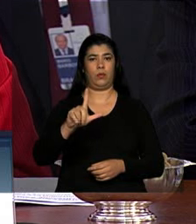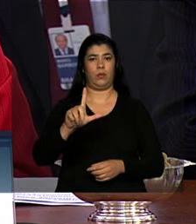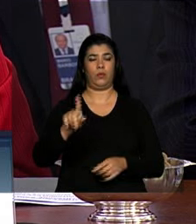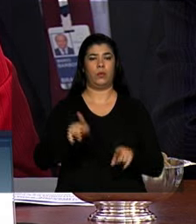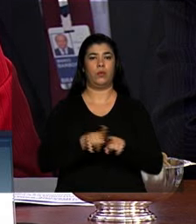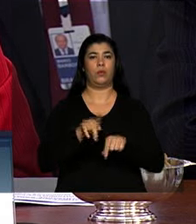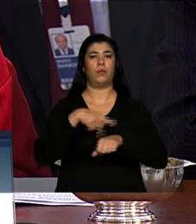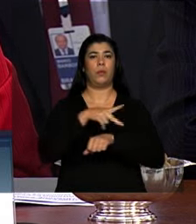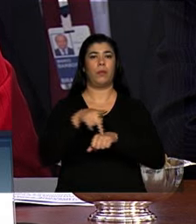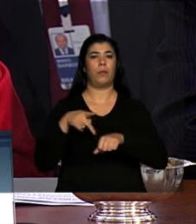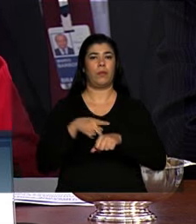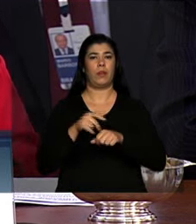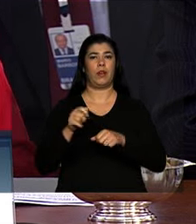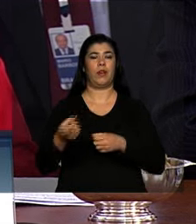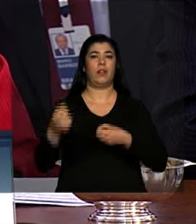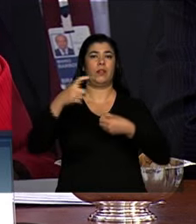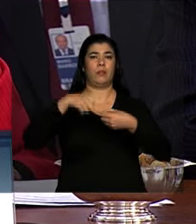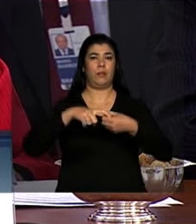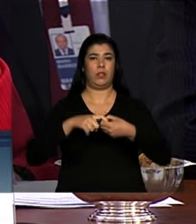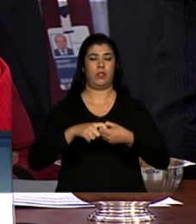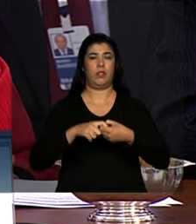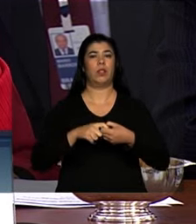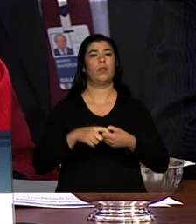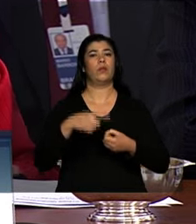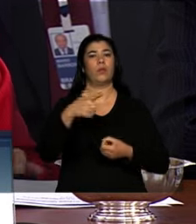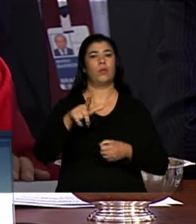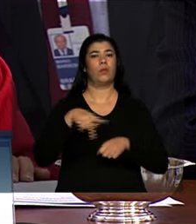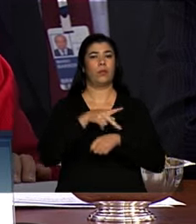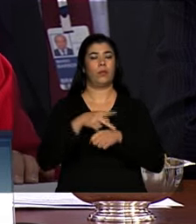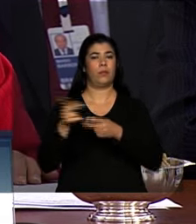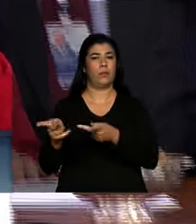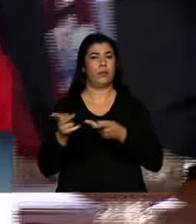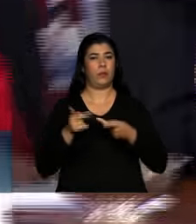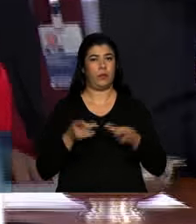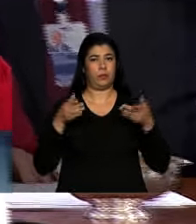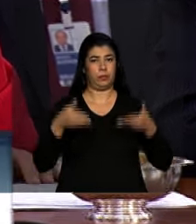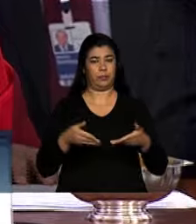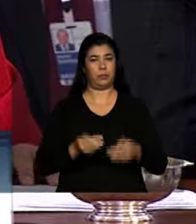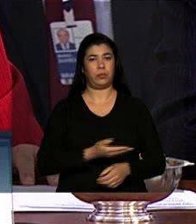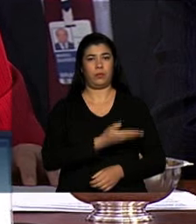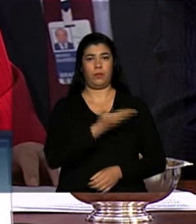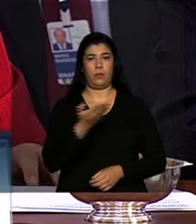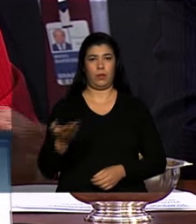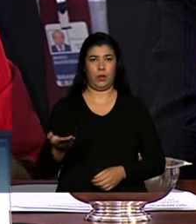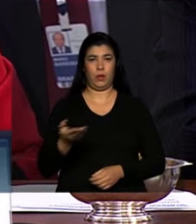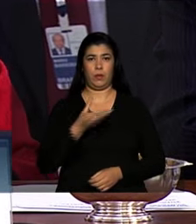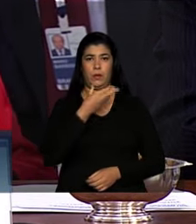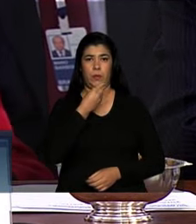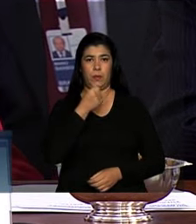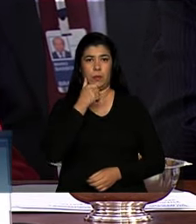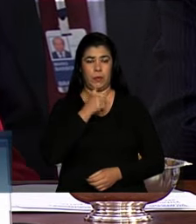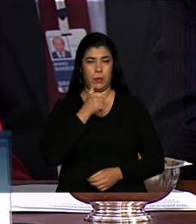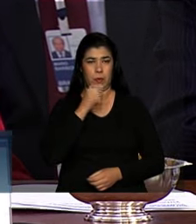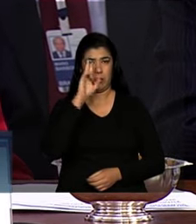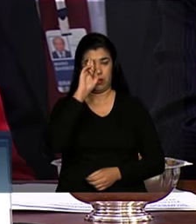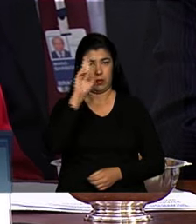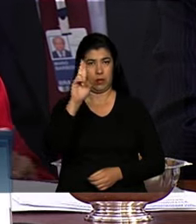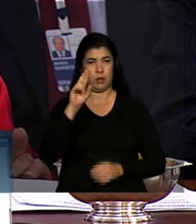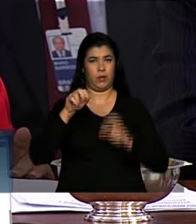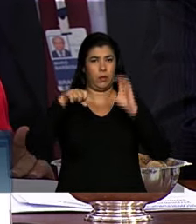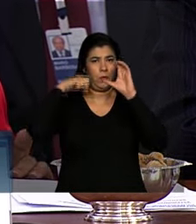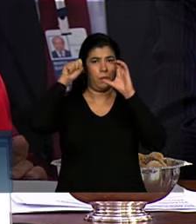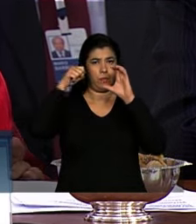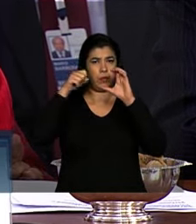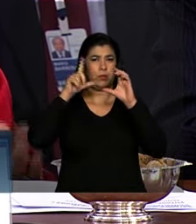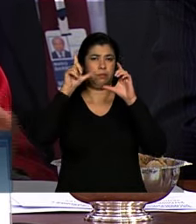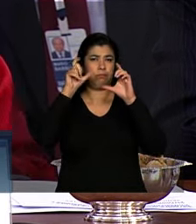e convidados. Senhoras e senhores, jornalistas, fotógrafos e